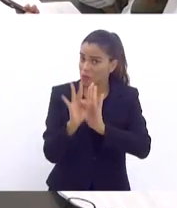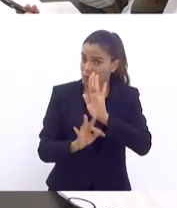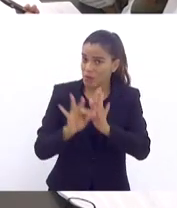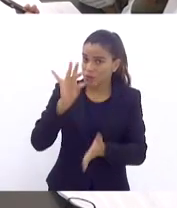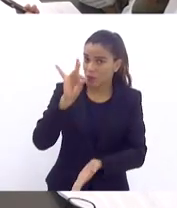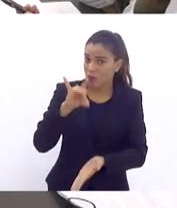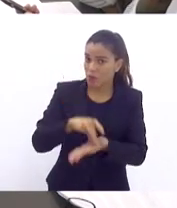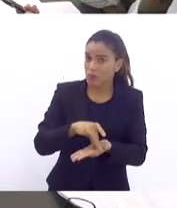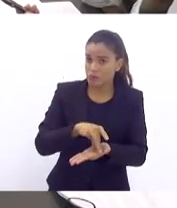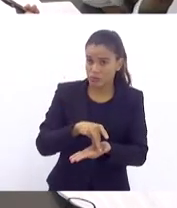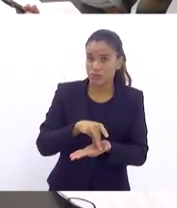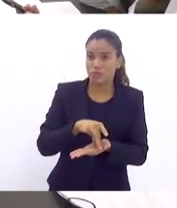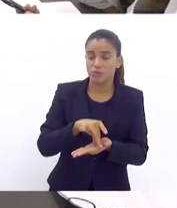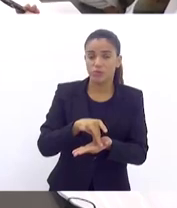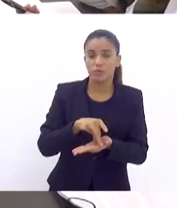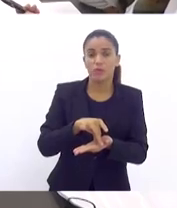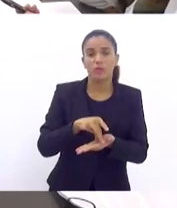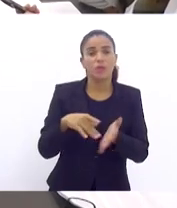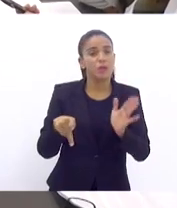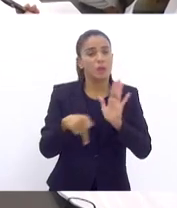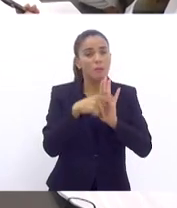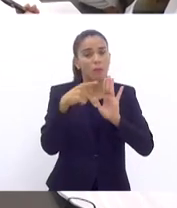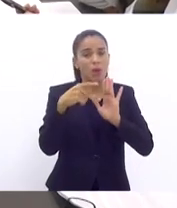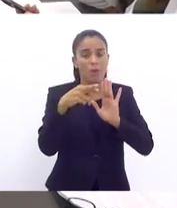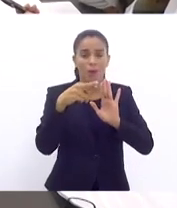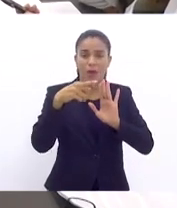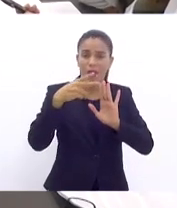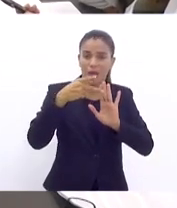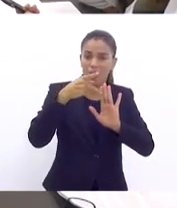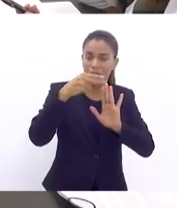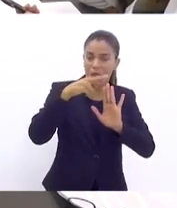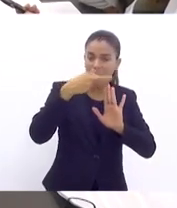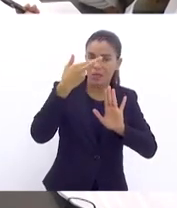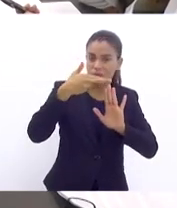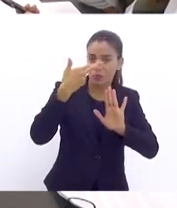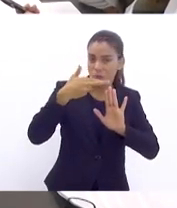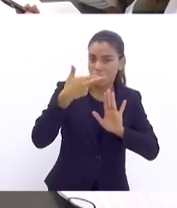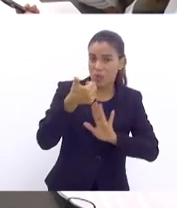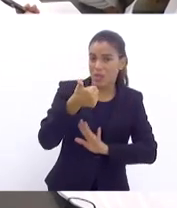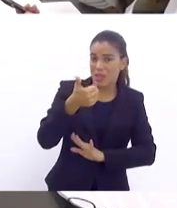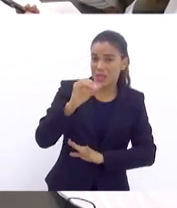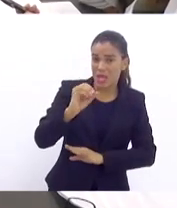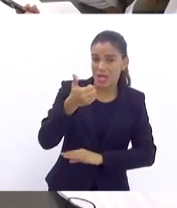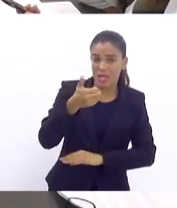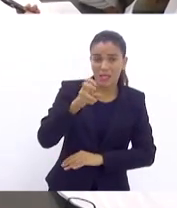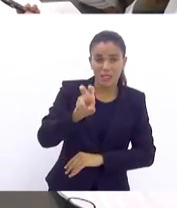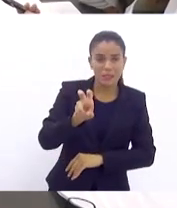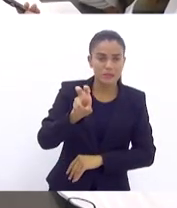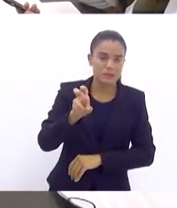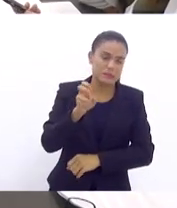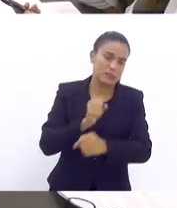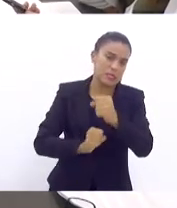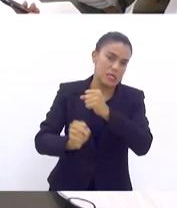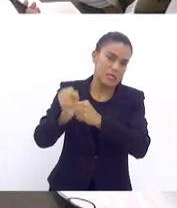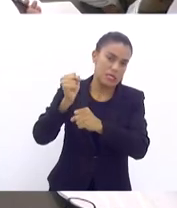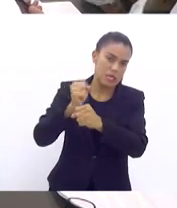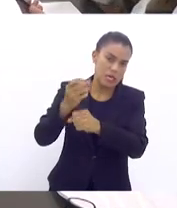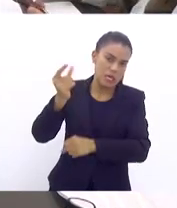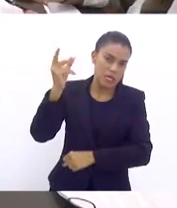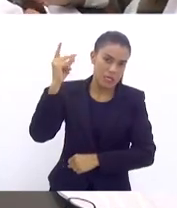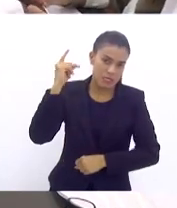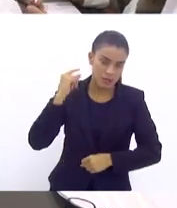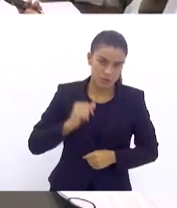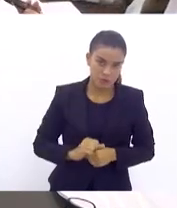que é o texto original da própria resolução de 10 a 15 anos atrás que trata das frentes a gente não houve mudança nesse